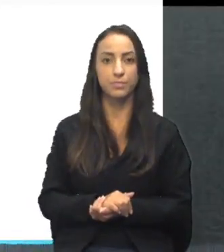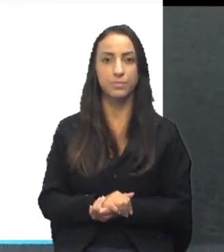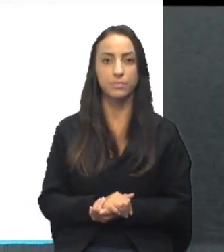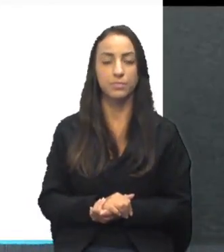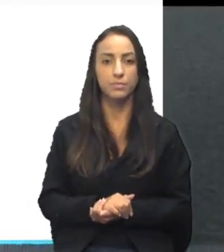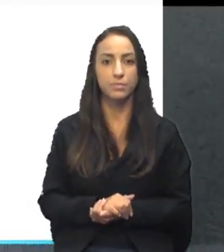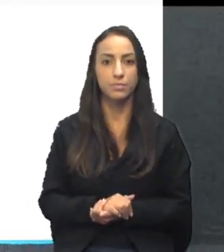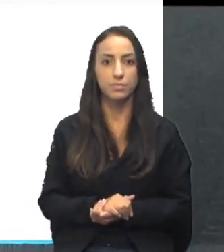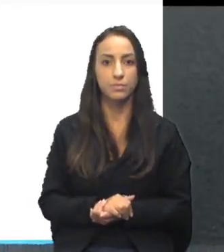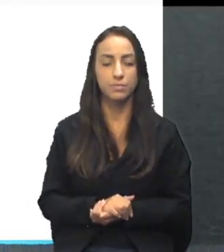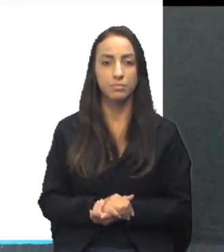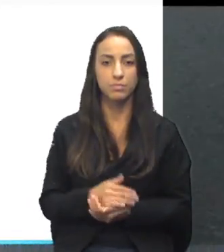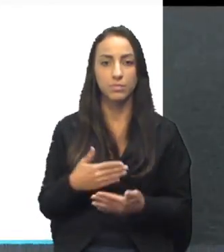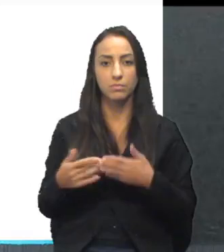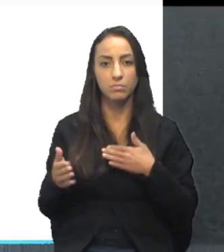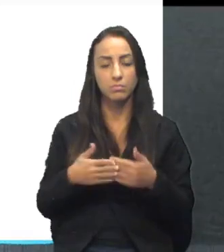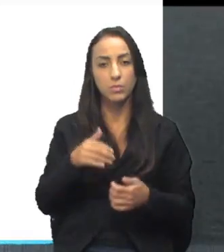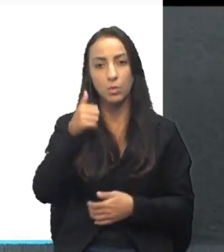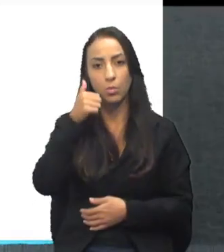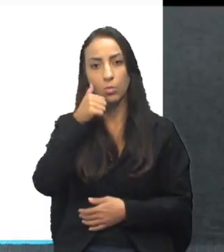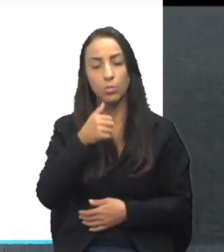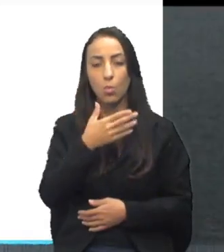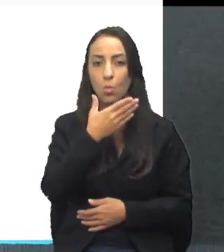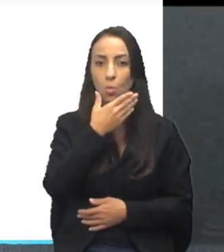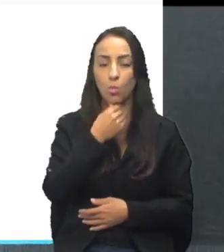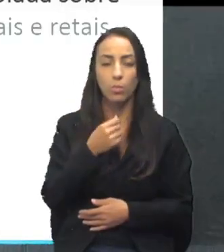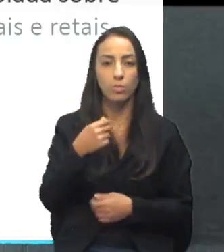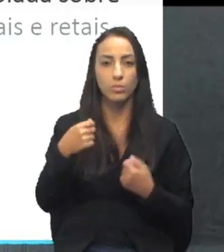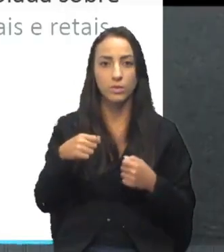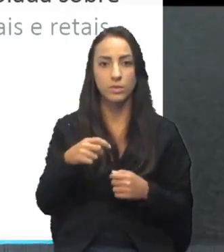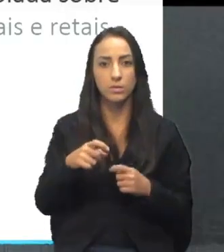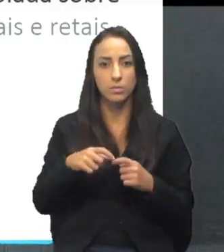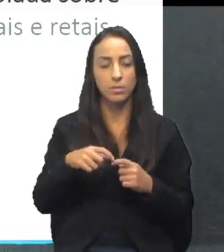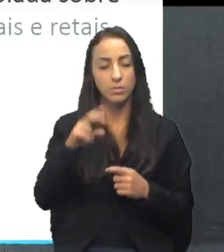acesso ao reto, tanto masculino quanto feminino.